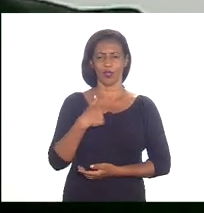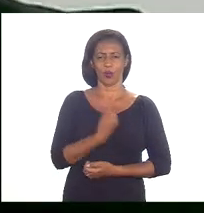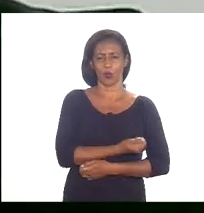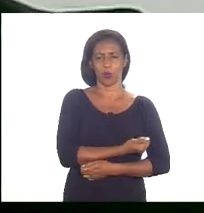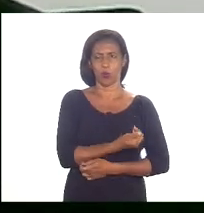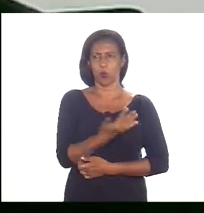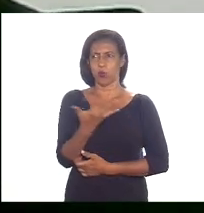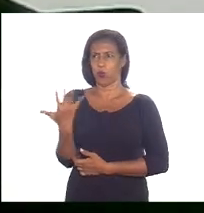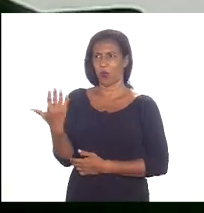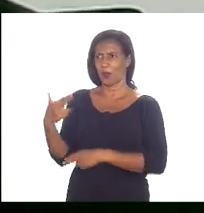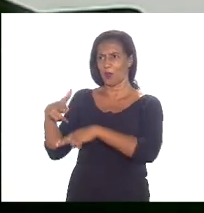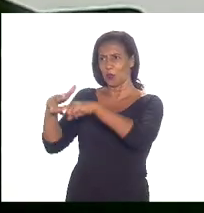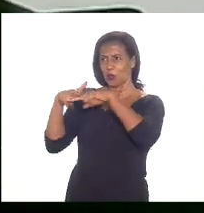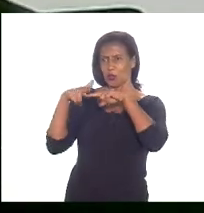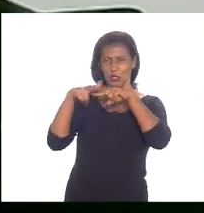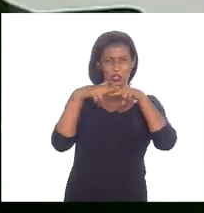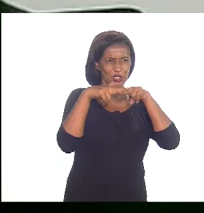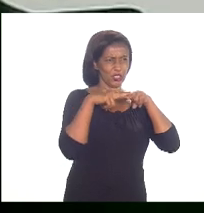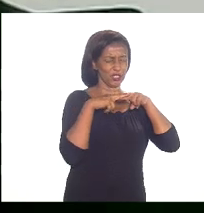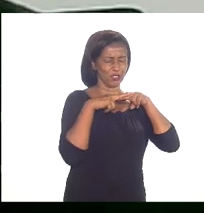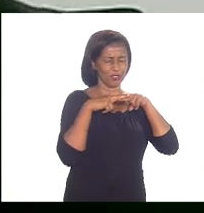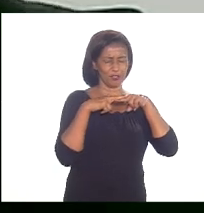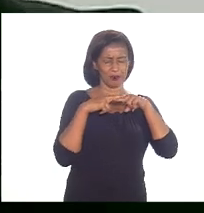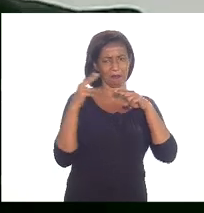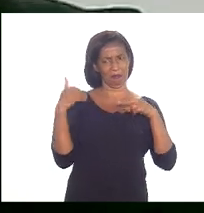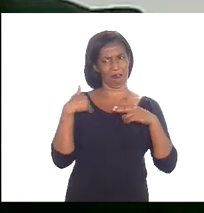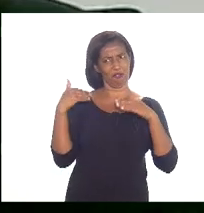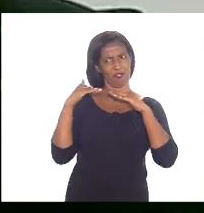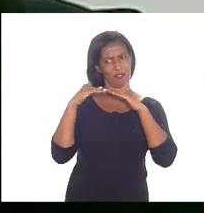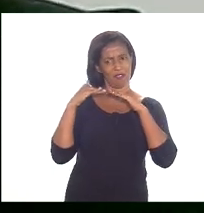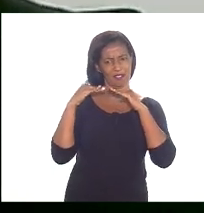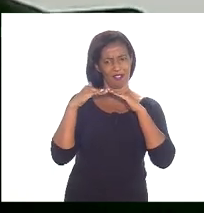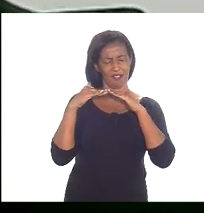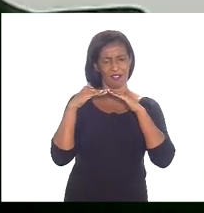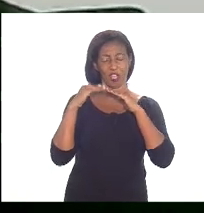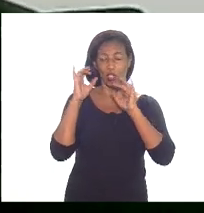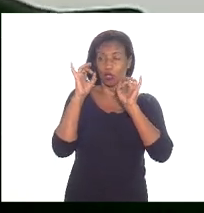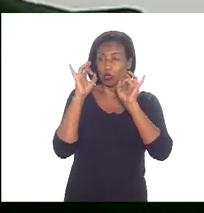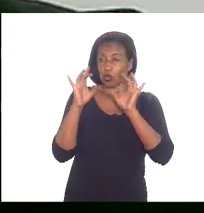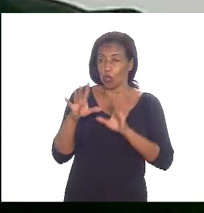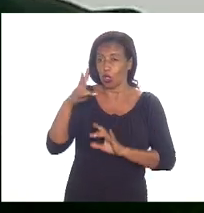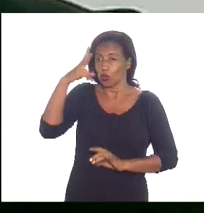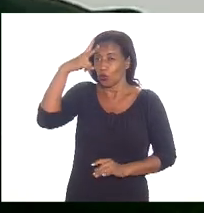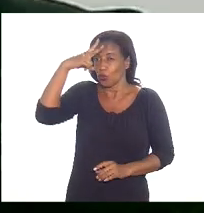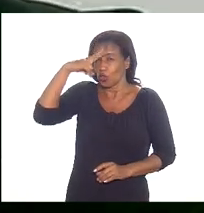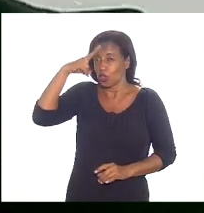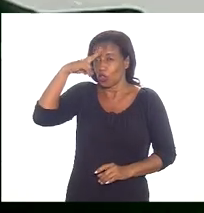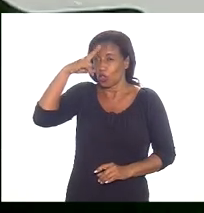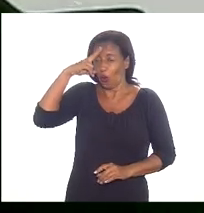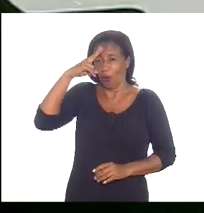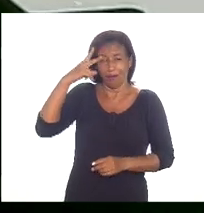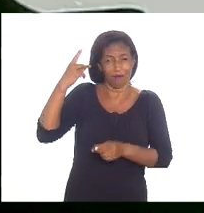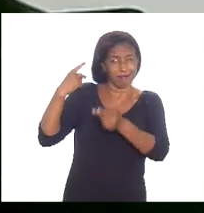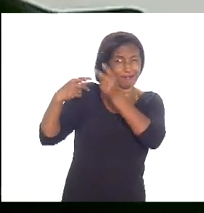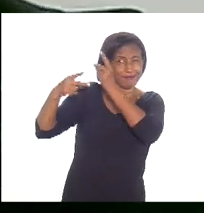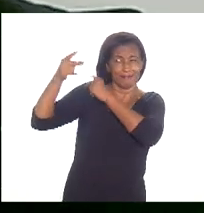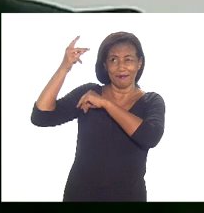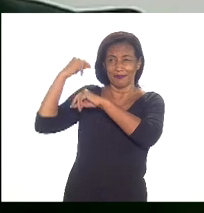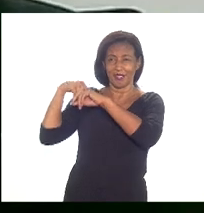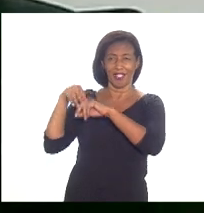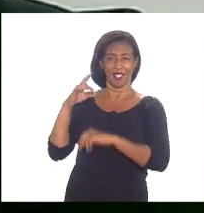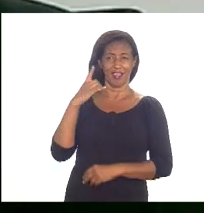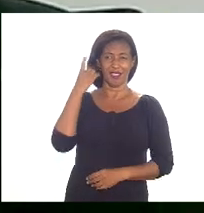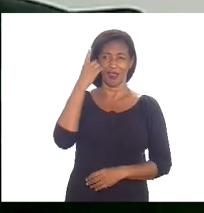para votar favorável ao deputado Noel de Carvalho. Só a sua história, desde deputado constituinte, e todas as